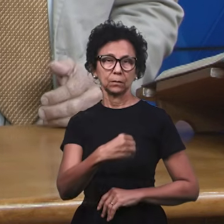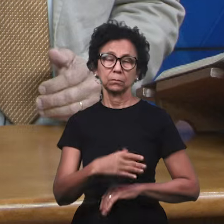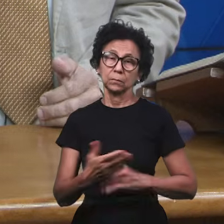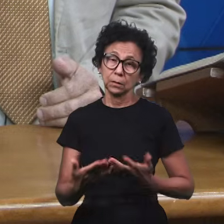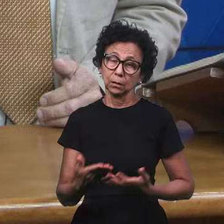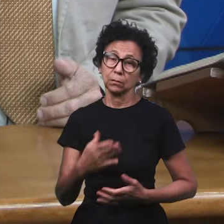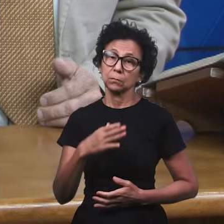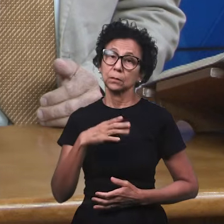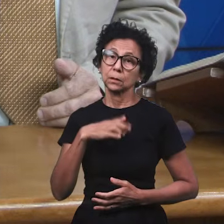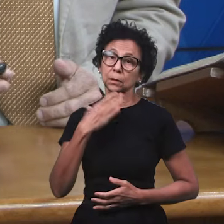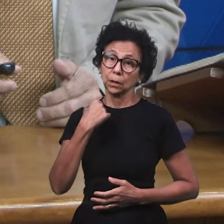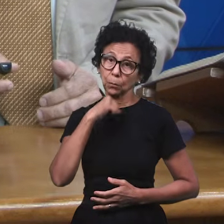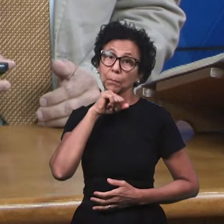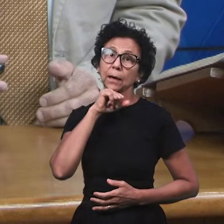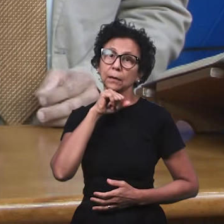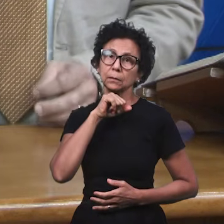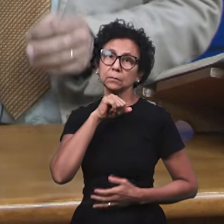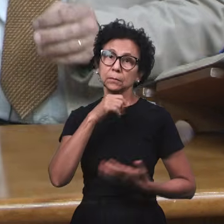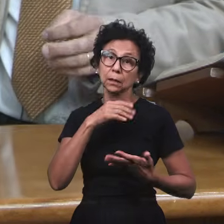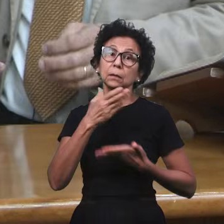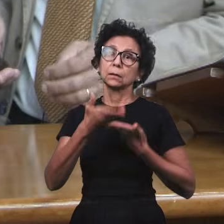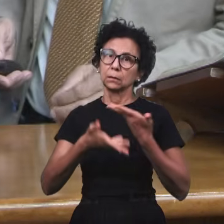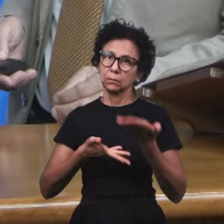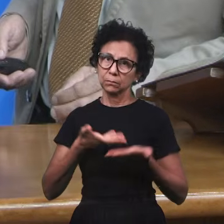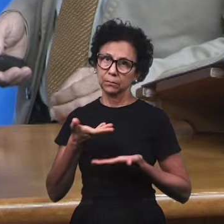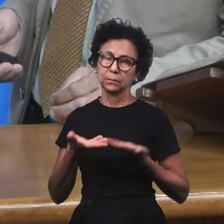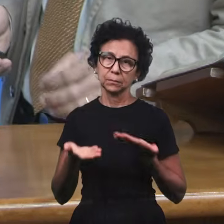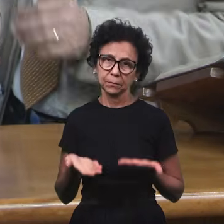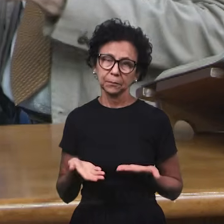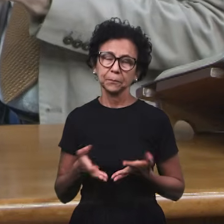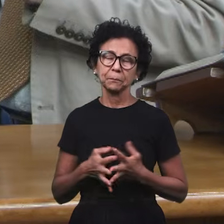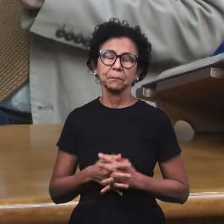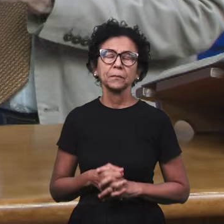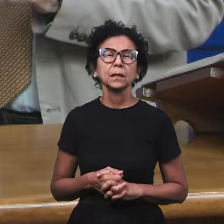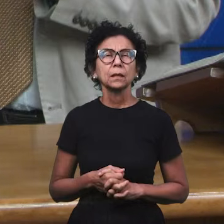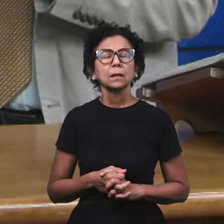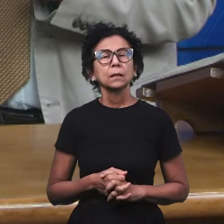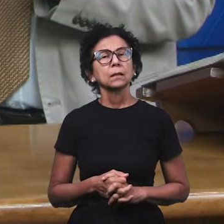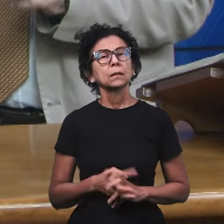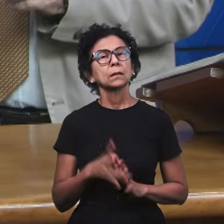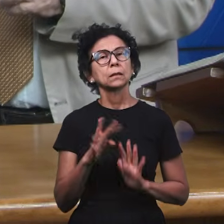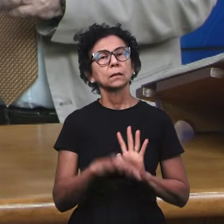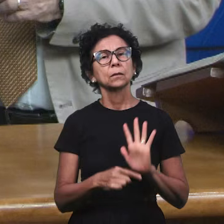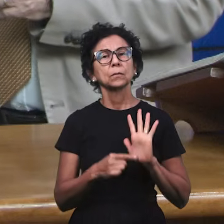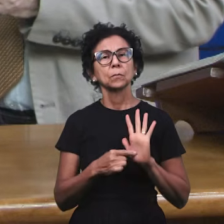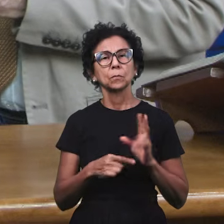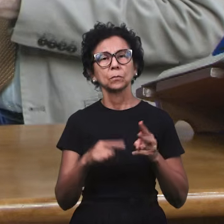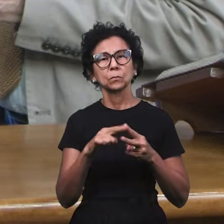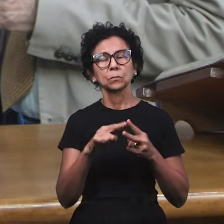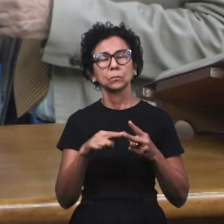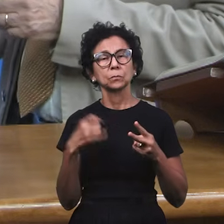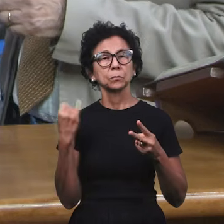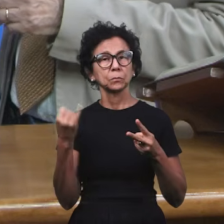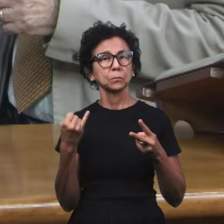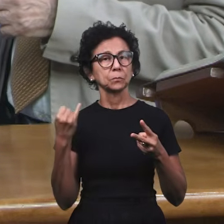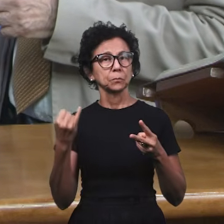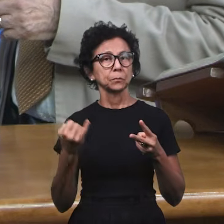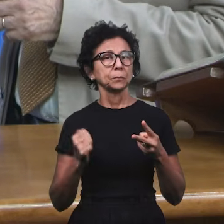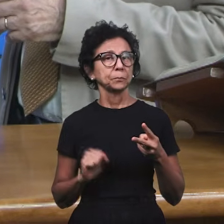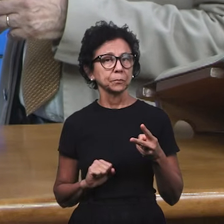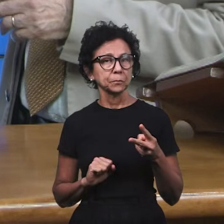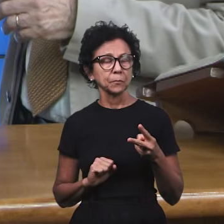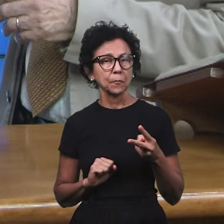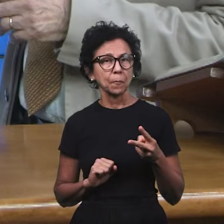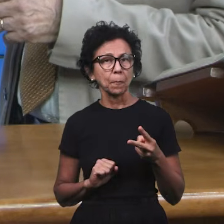pai, e um pai que cuida. E aqui nesse texto há dois aspectos muito importantes para nós observarmos,